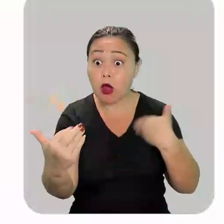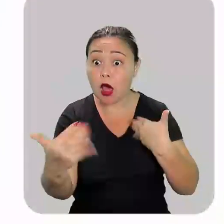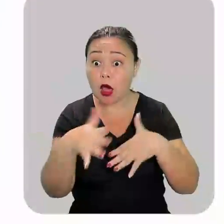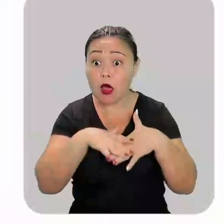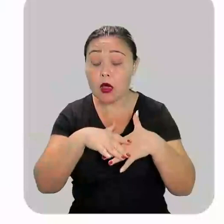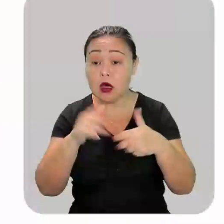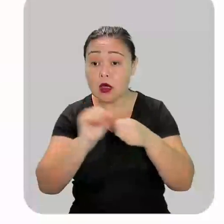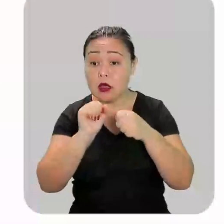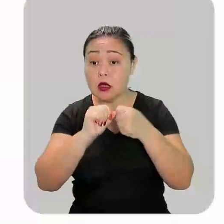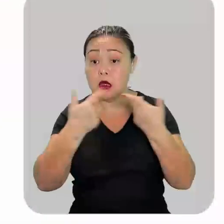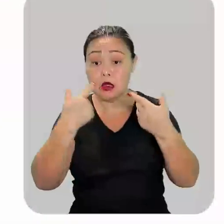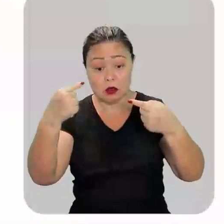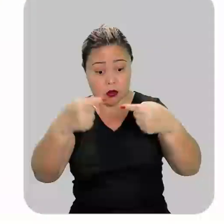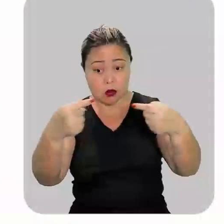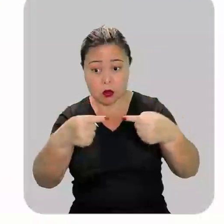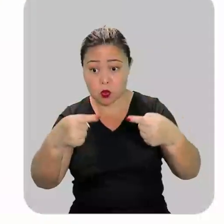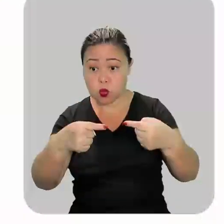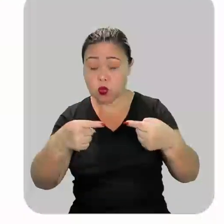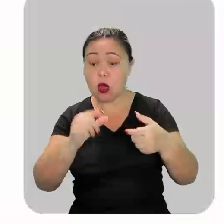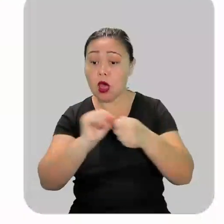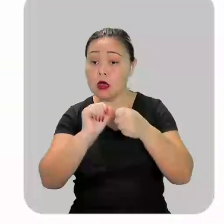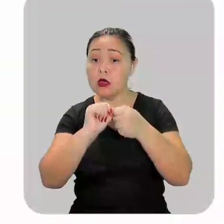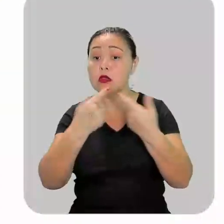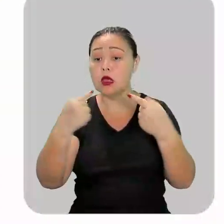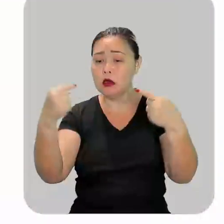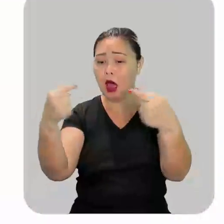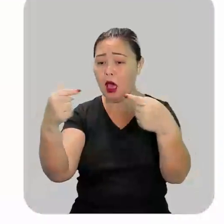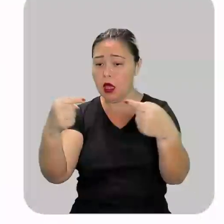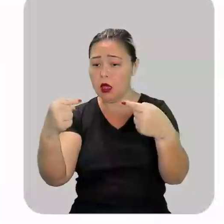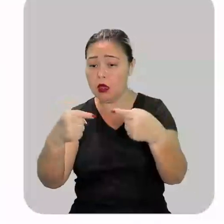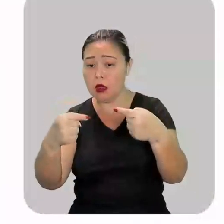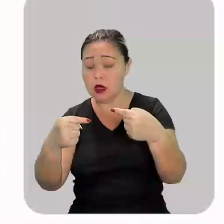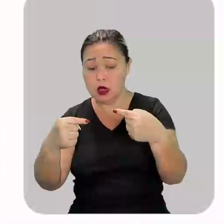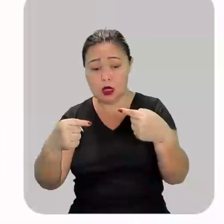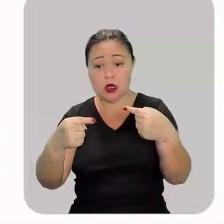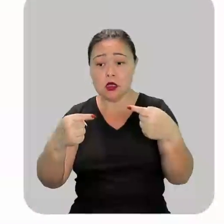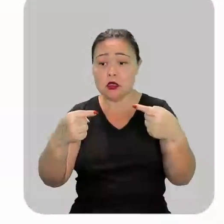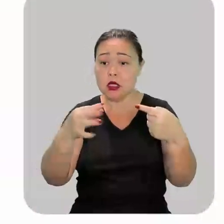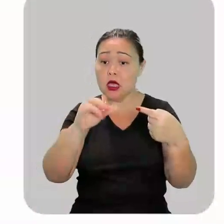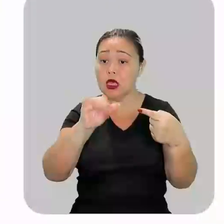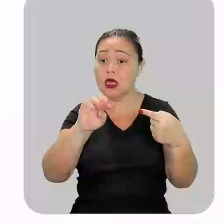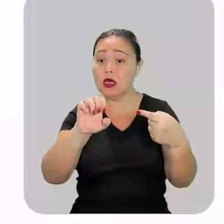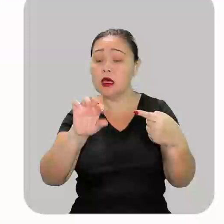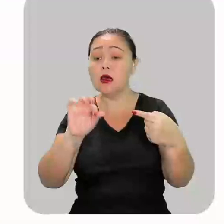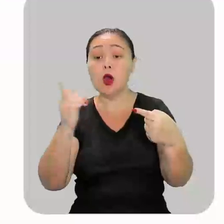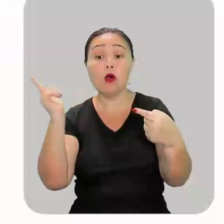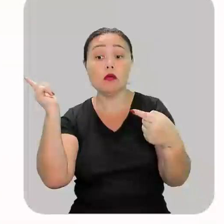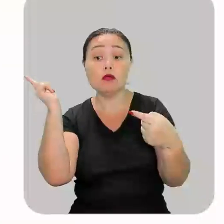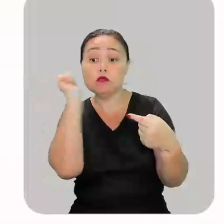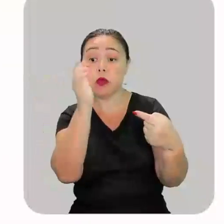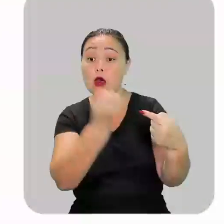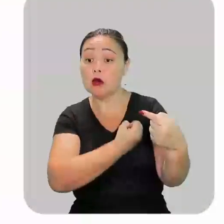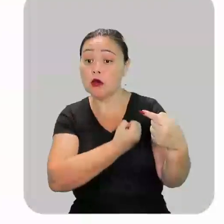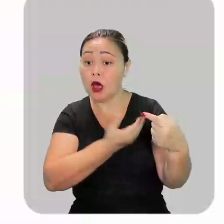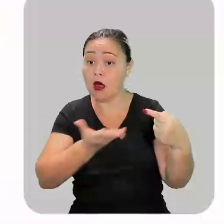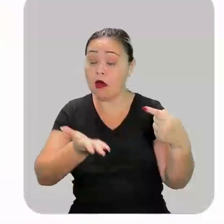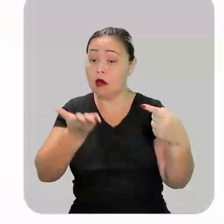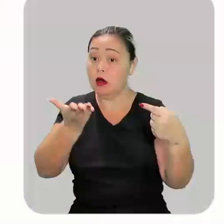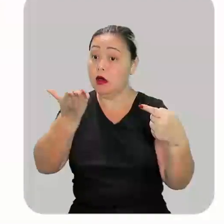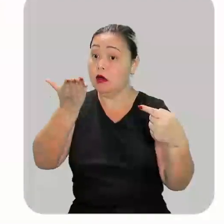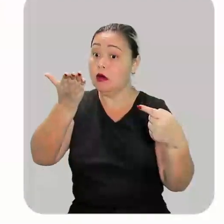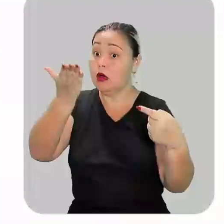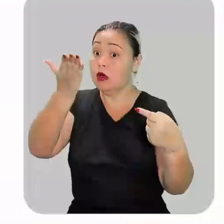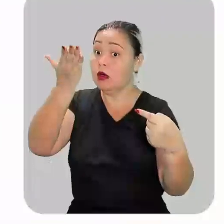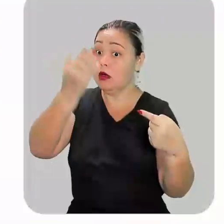tem análise ao item. E tem combinações de itens. Então, nessas combinações, você vai ganhando pontos, você vai aumentando o